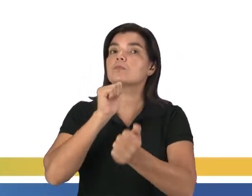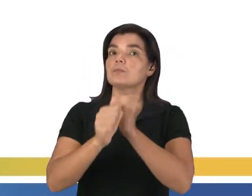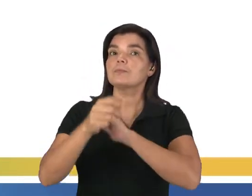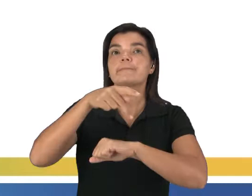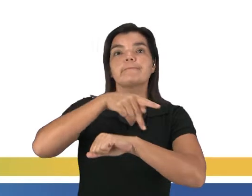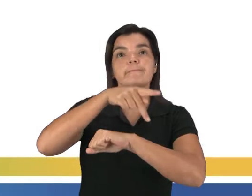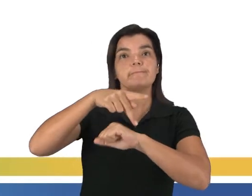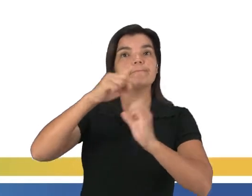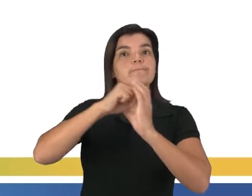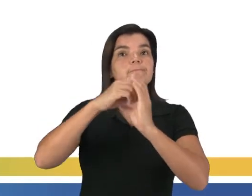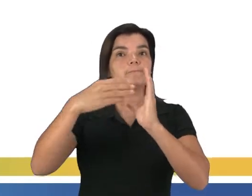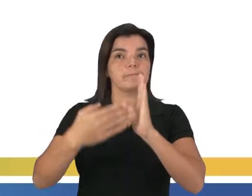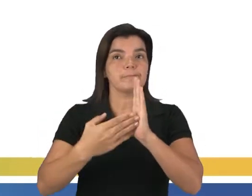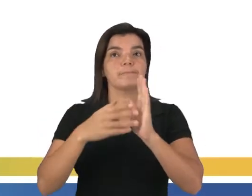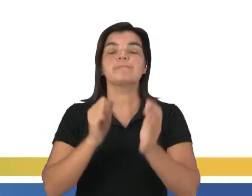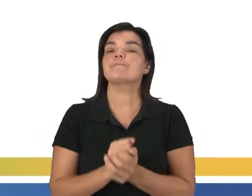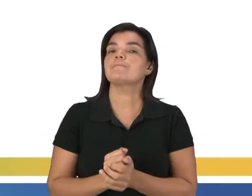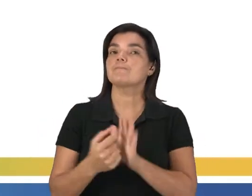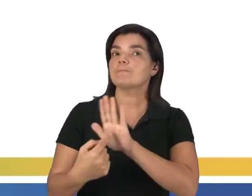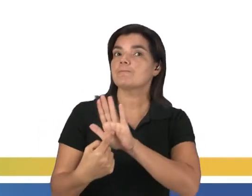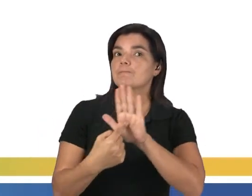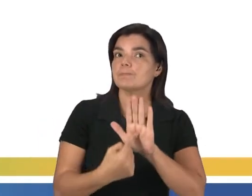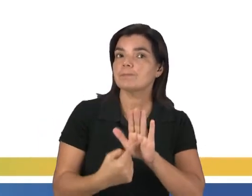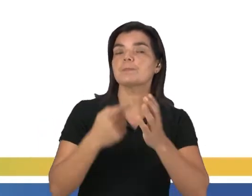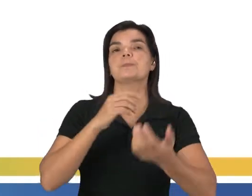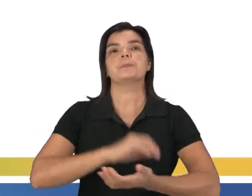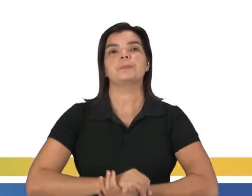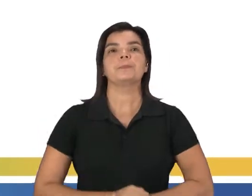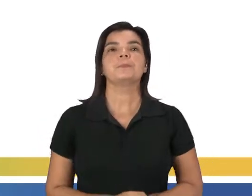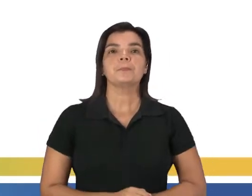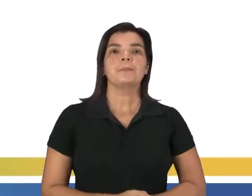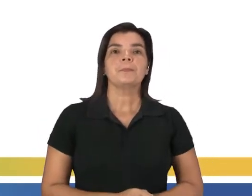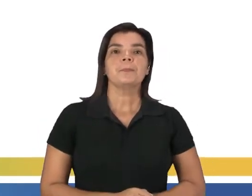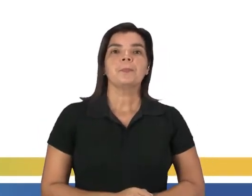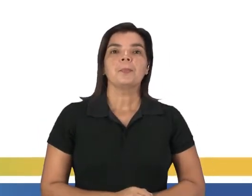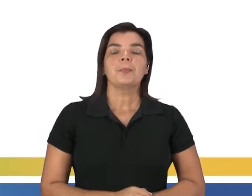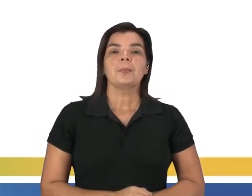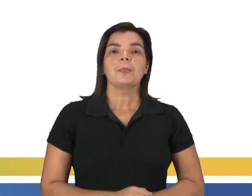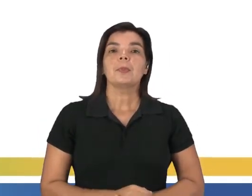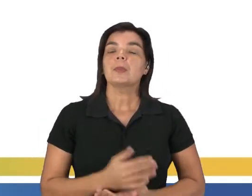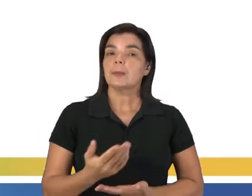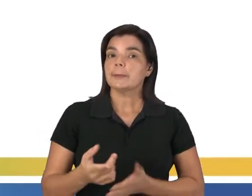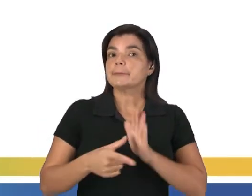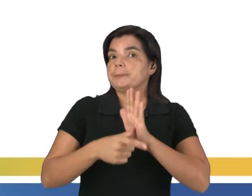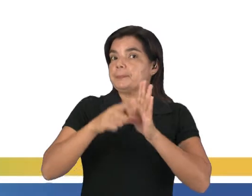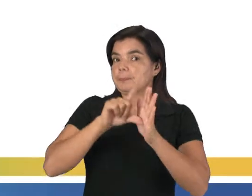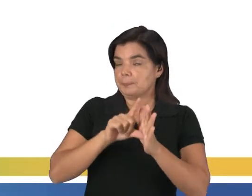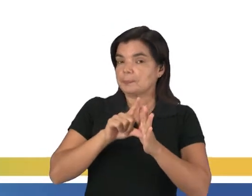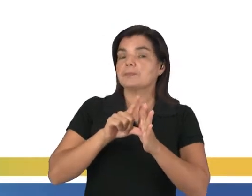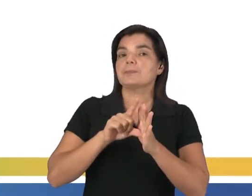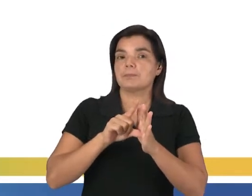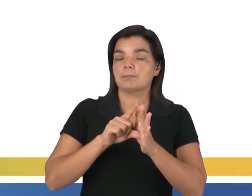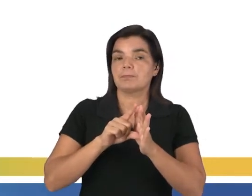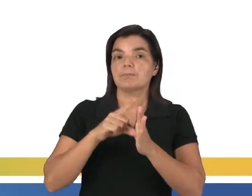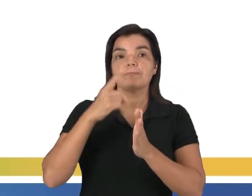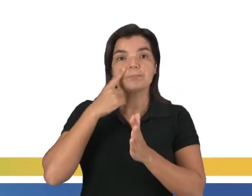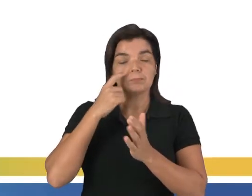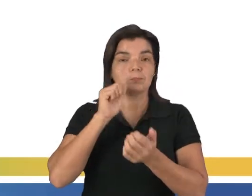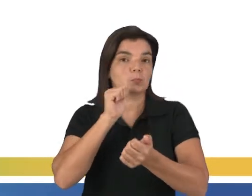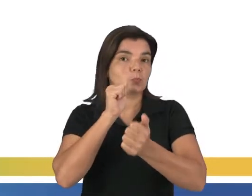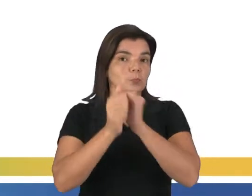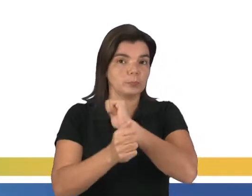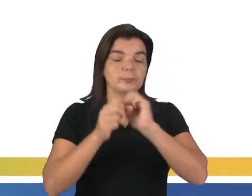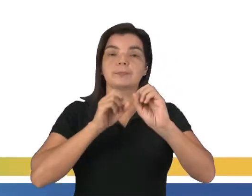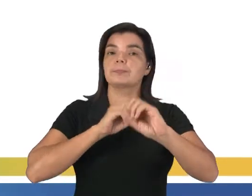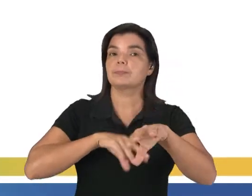país, caracterizando nas seguintes manifestações, né? Então, antes da gente entrar sobre